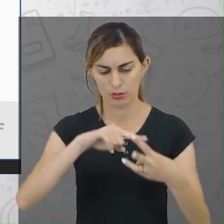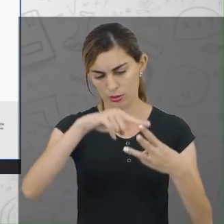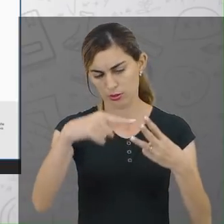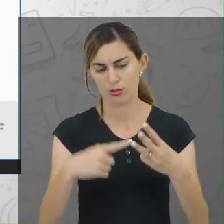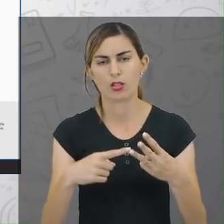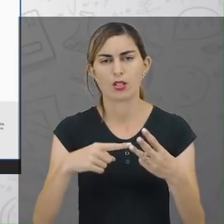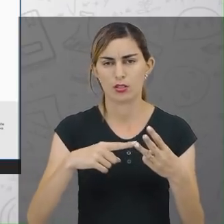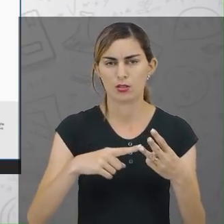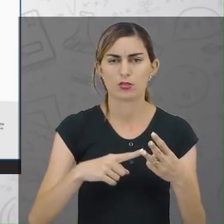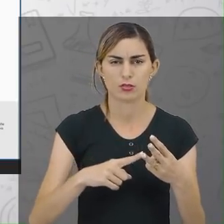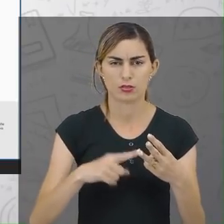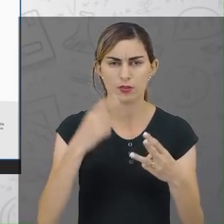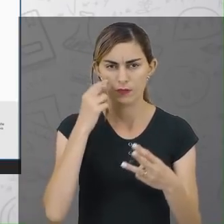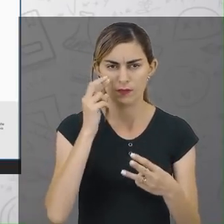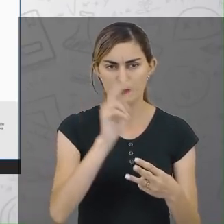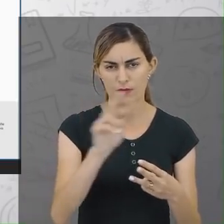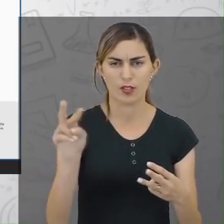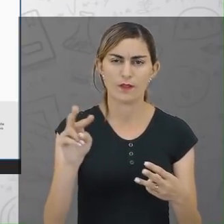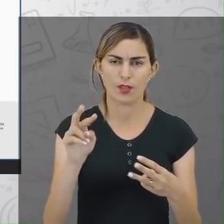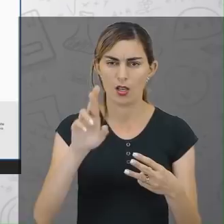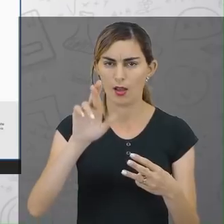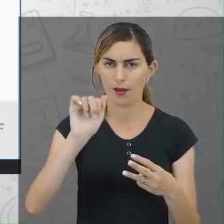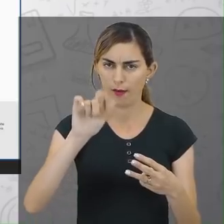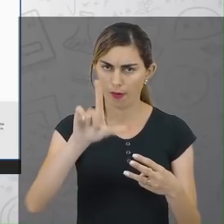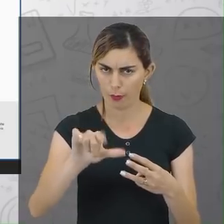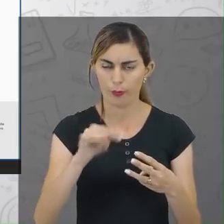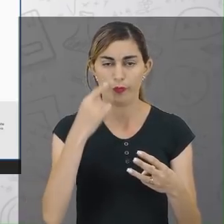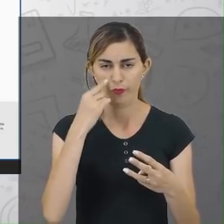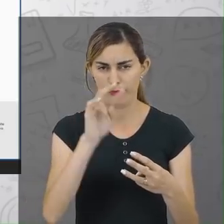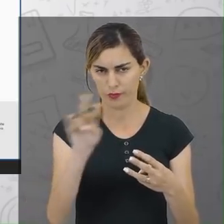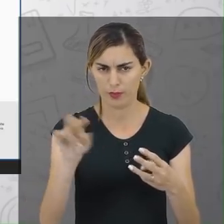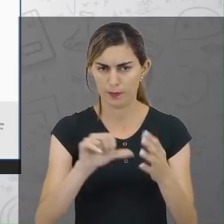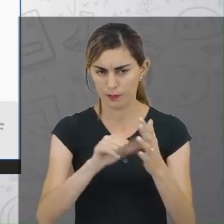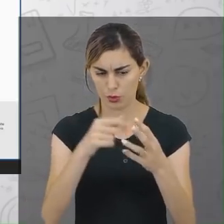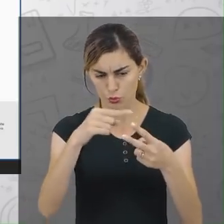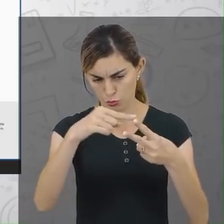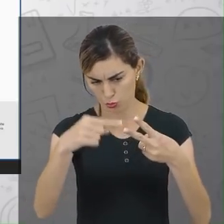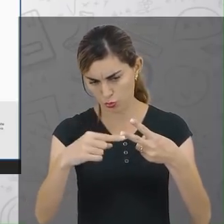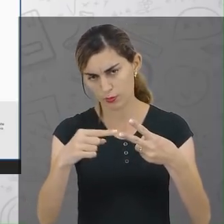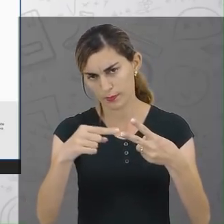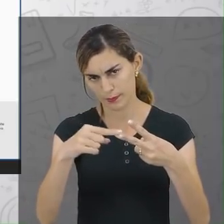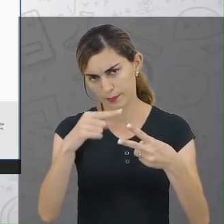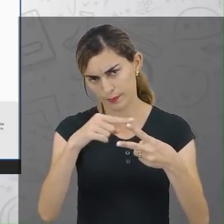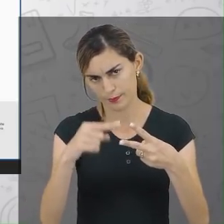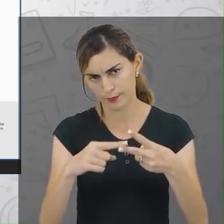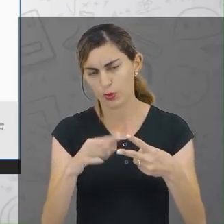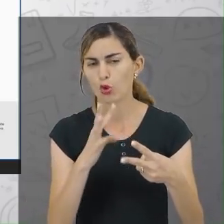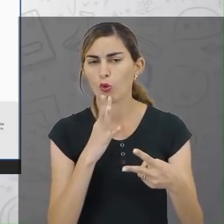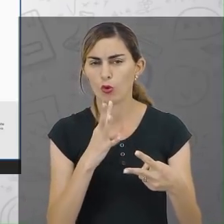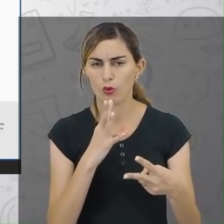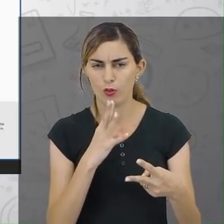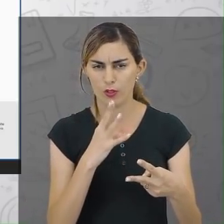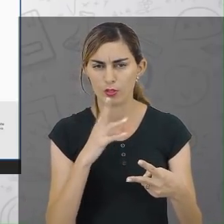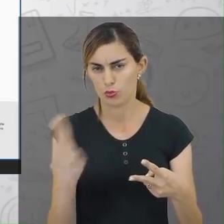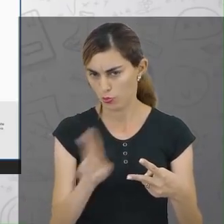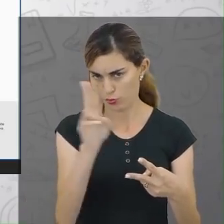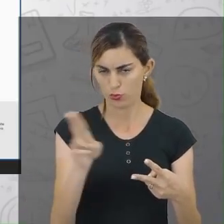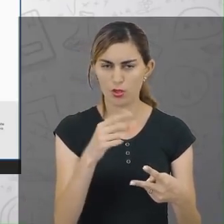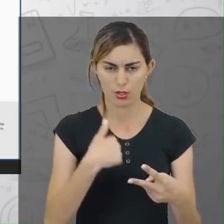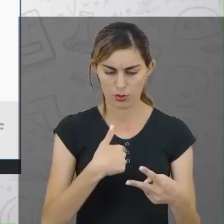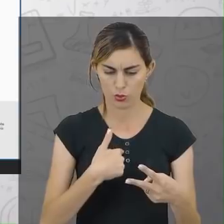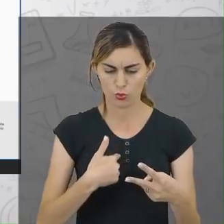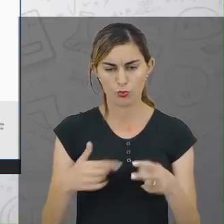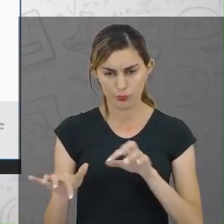de três variáveis declaradas aqui como do tipo real. Nas duas primeiras, elas são fornecidas pelo